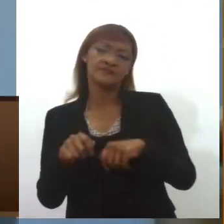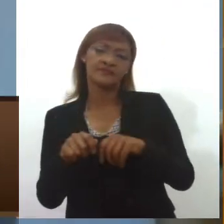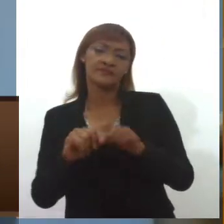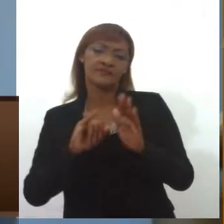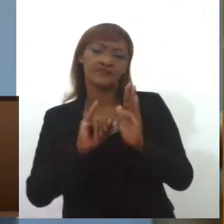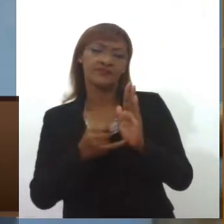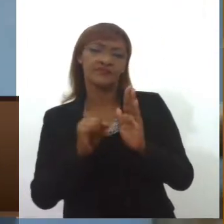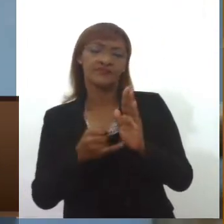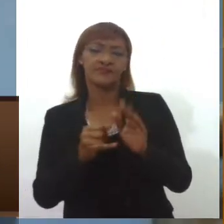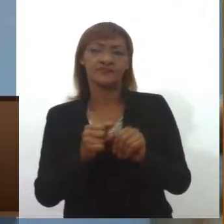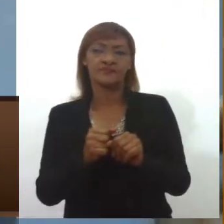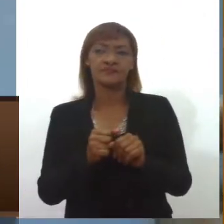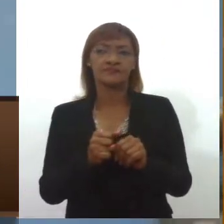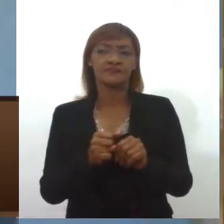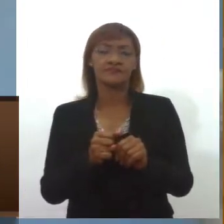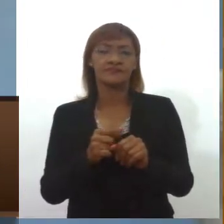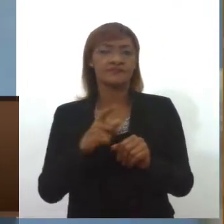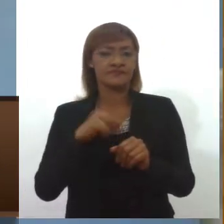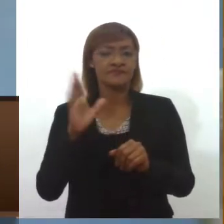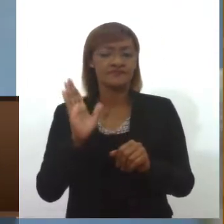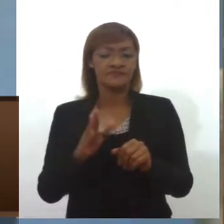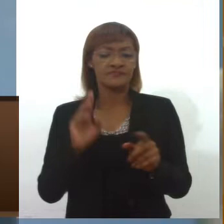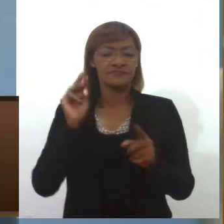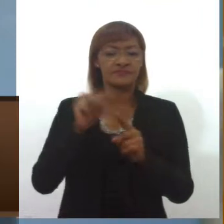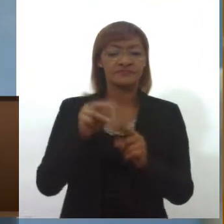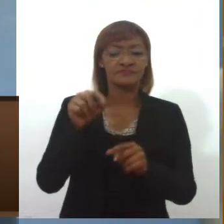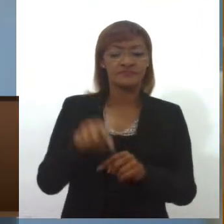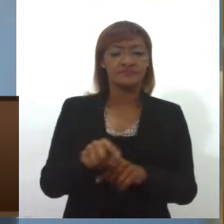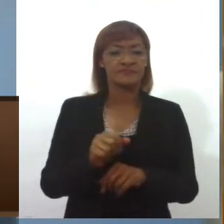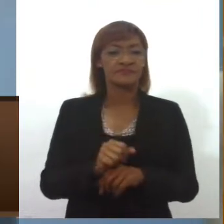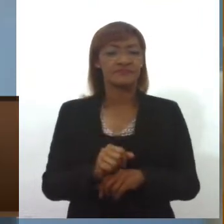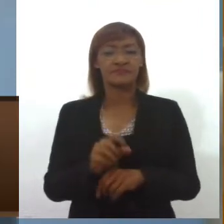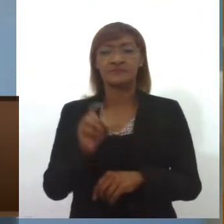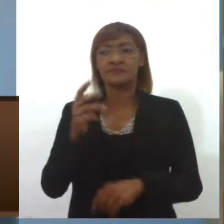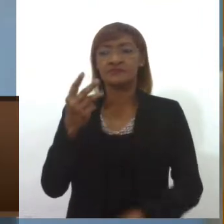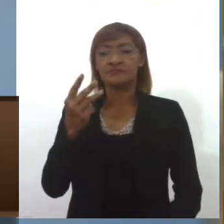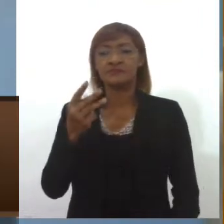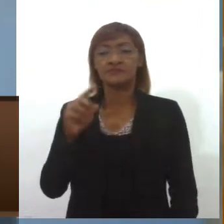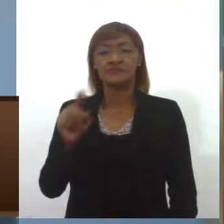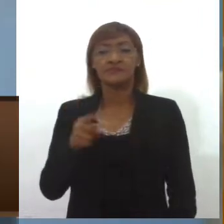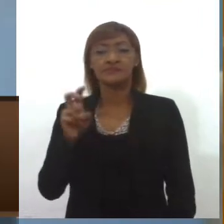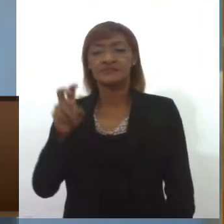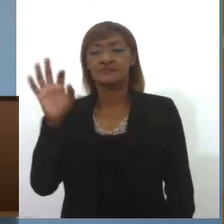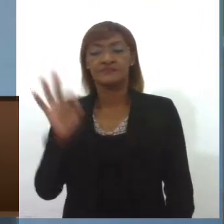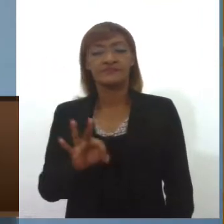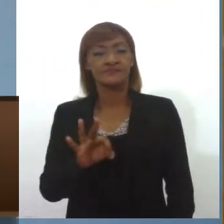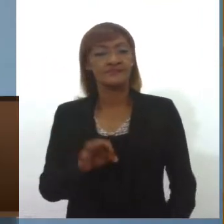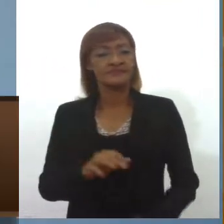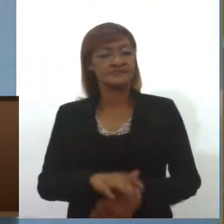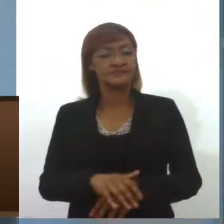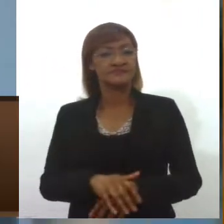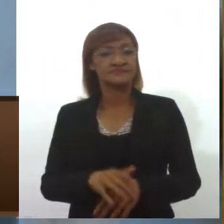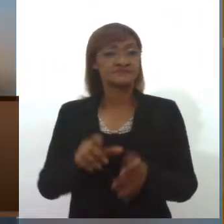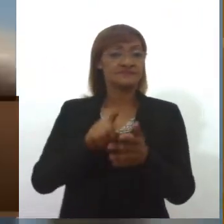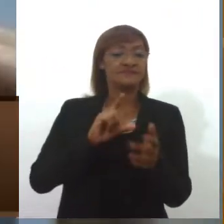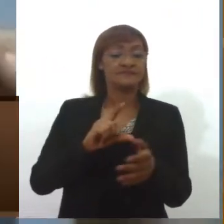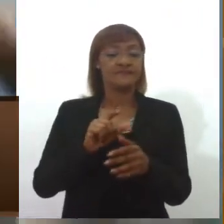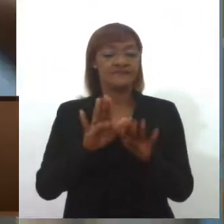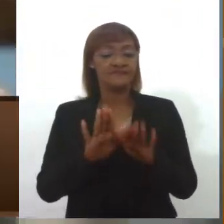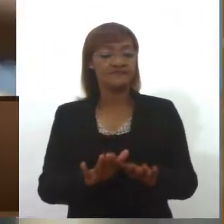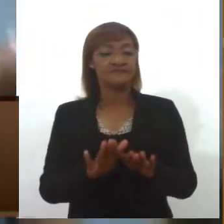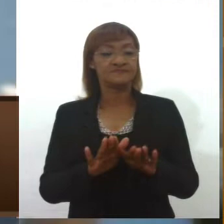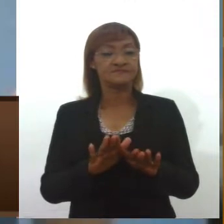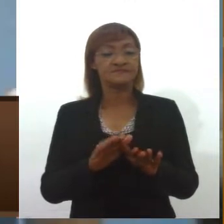trazer inflação para a meta, que é de apenas 3,5%? Já estamos em mais de 10%.